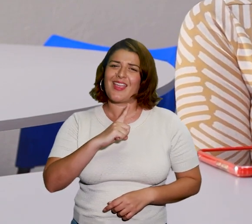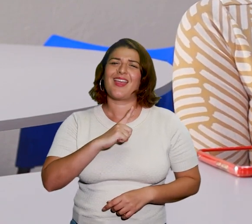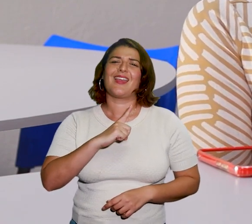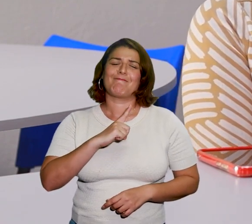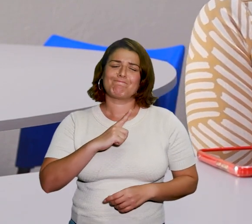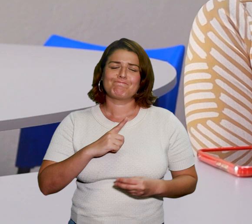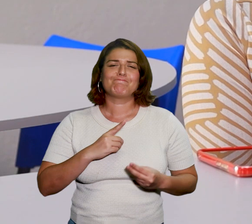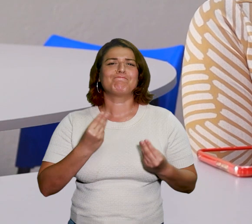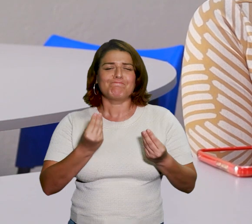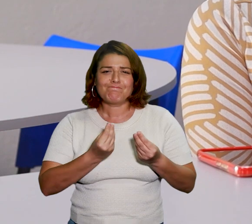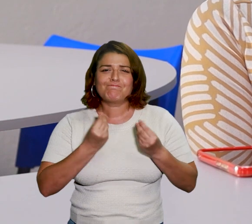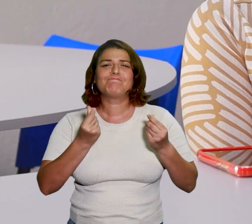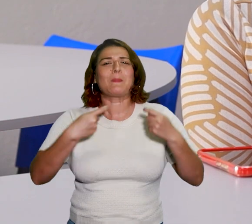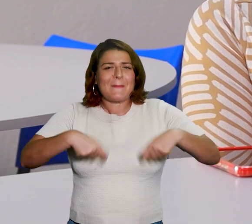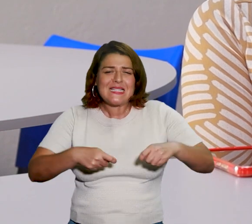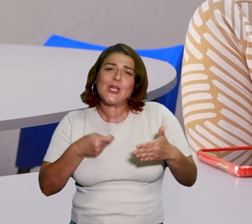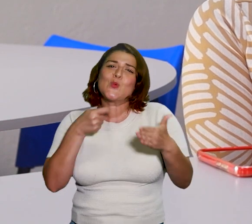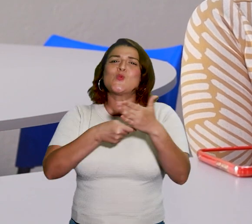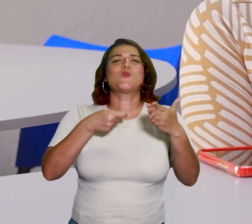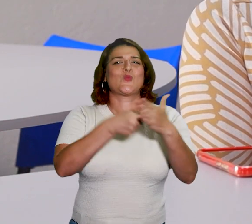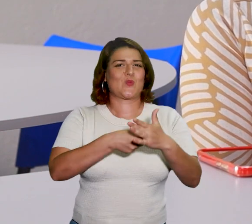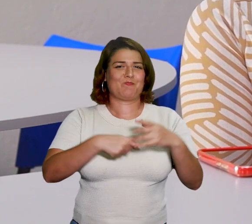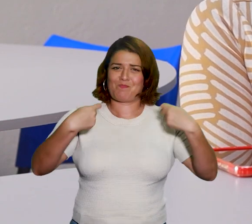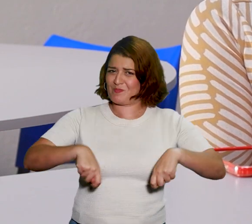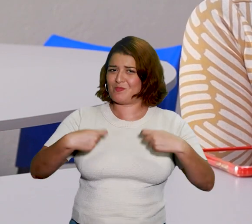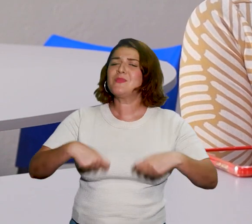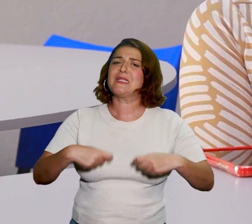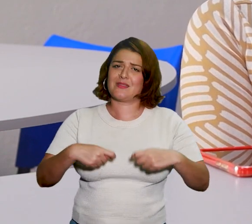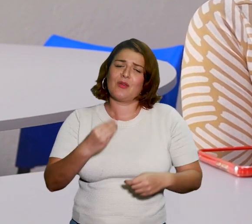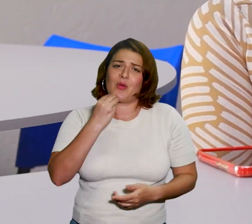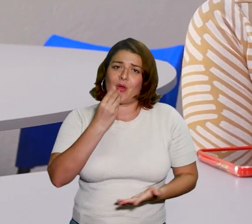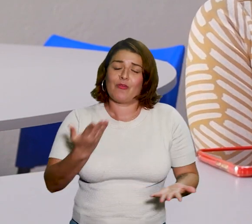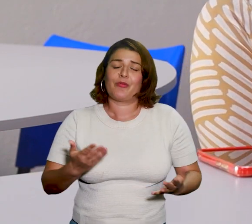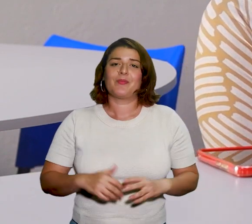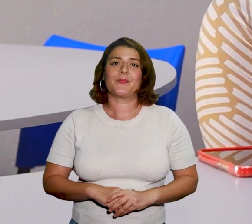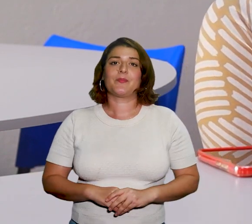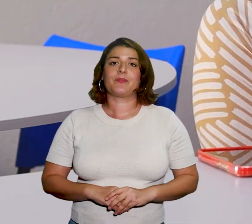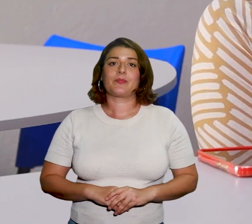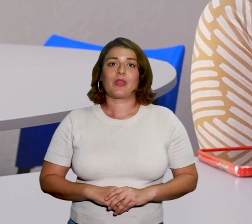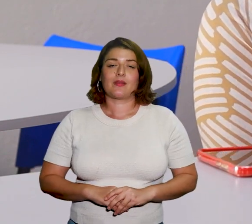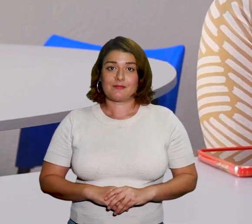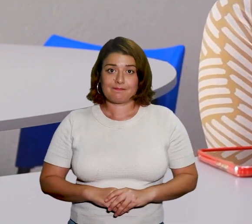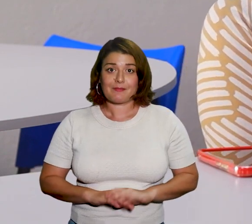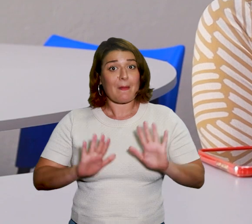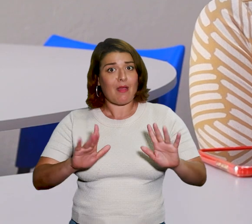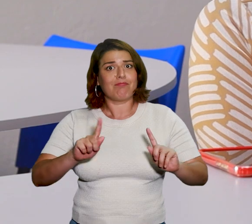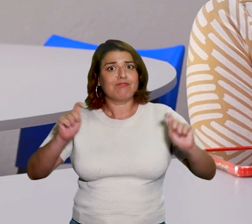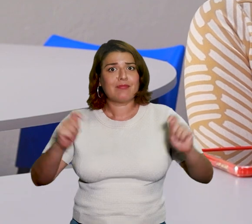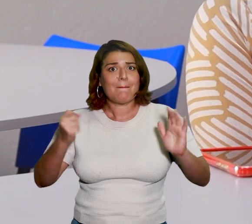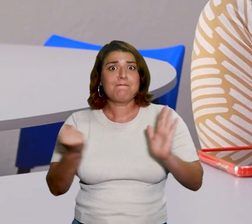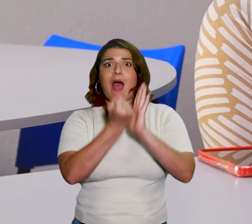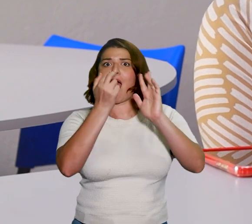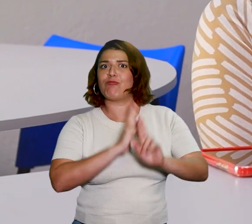um pouco mais, assim, de coisas para lutar para nós. Mas, assim, você